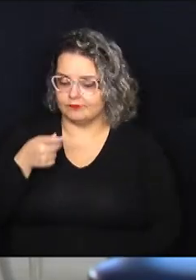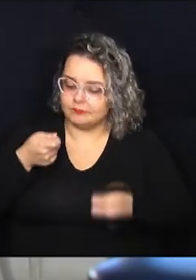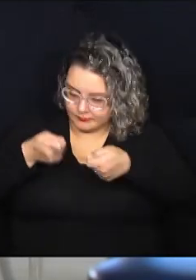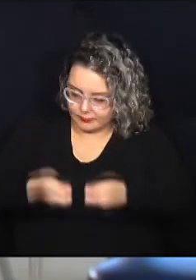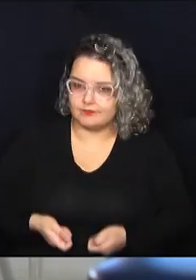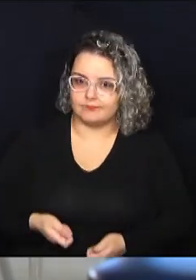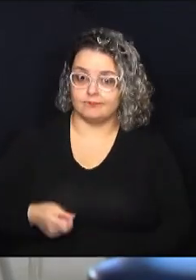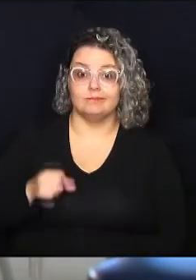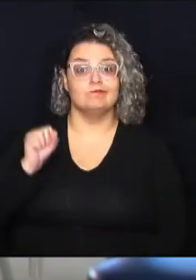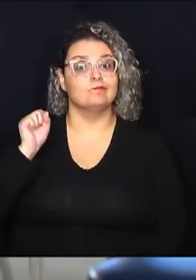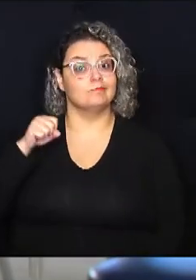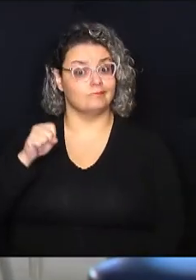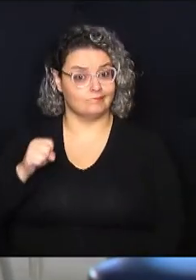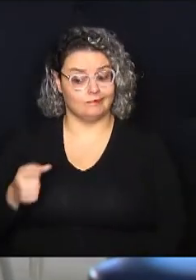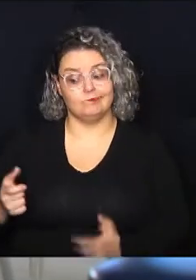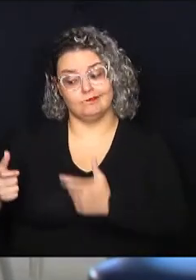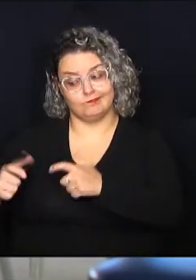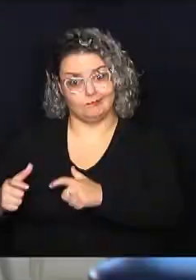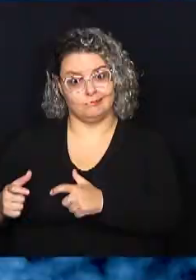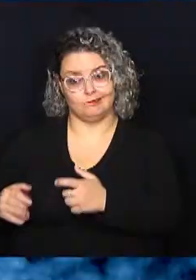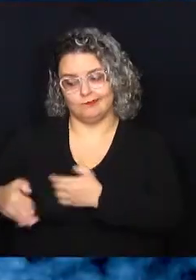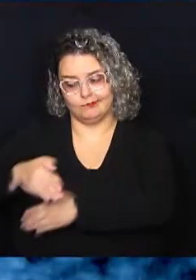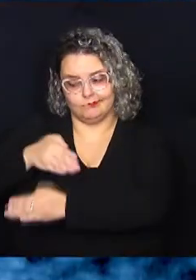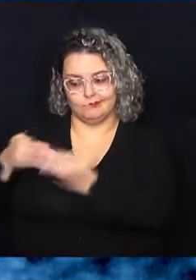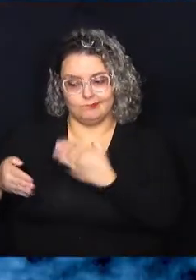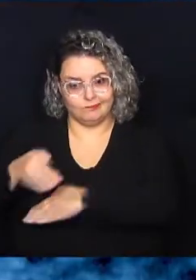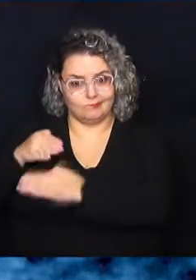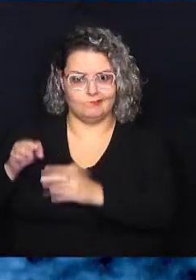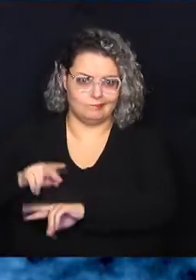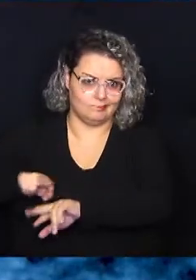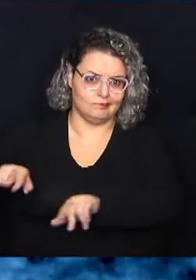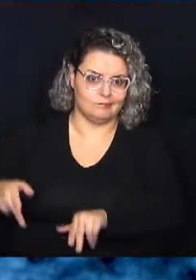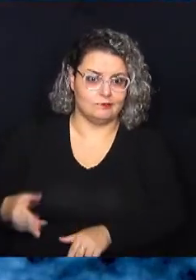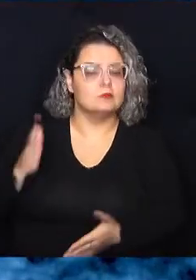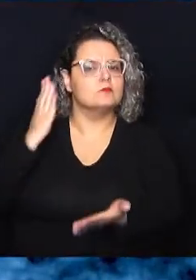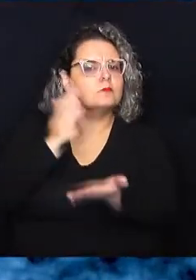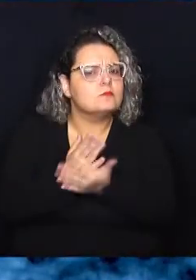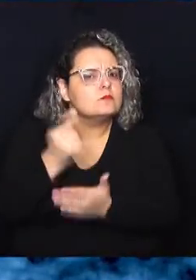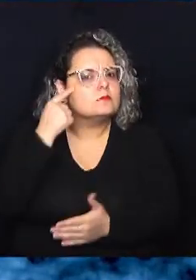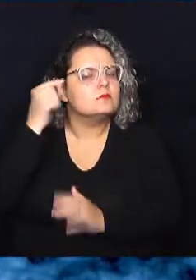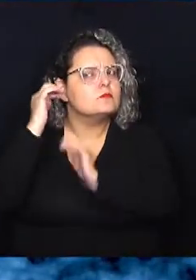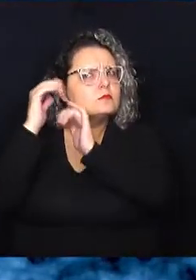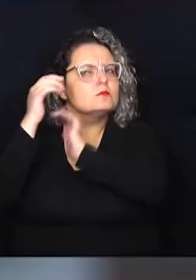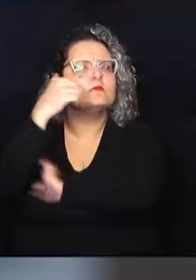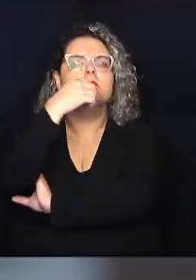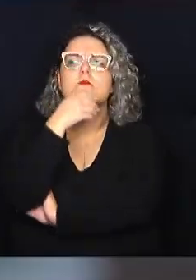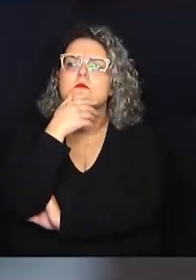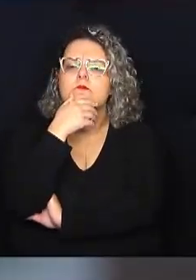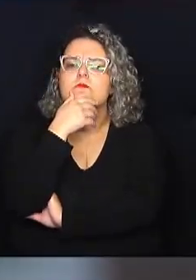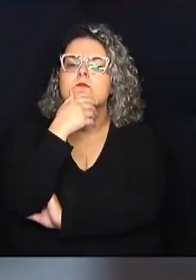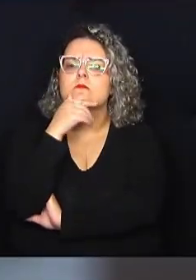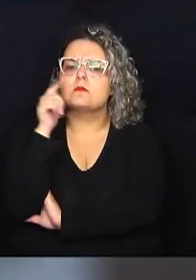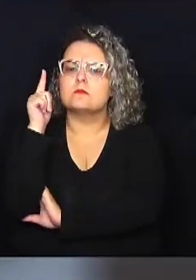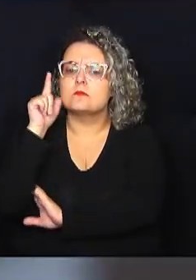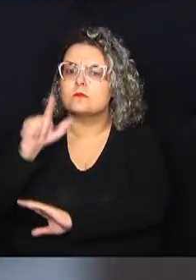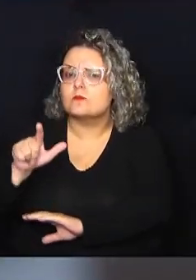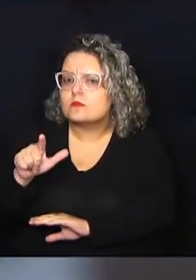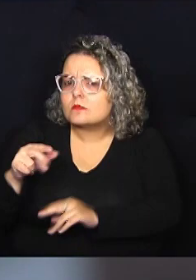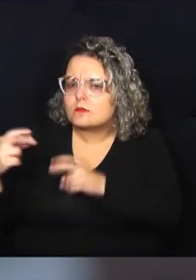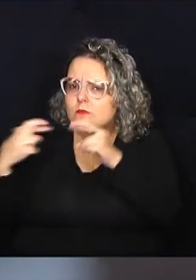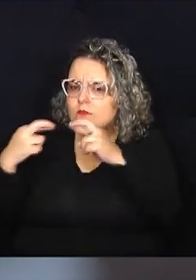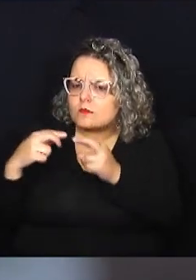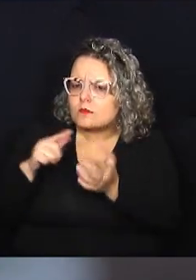que ele pode ser um reservatório sim de vários microrganismos agora pare e pense você consegue avaliar no quesito higiene